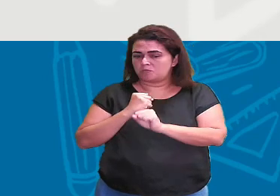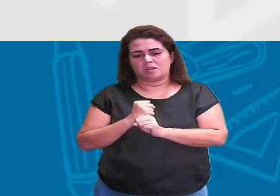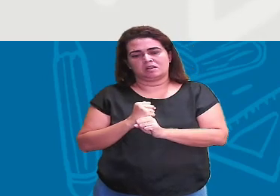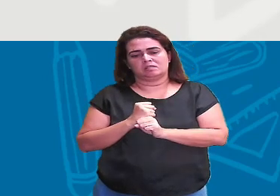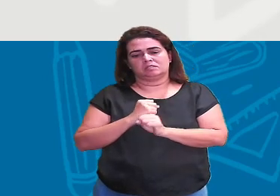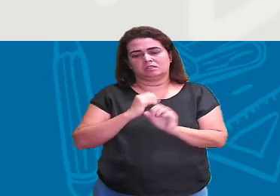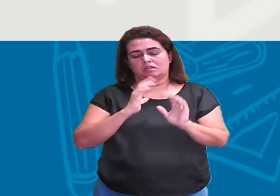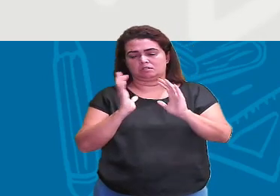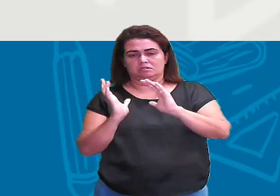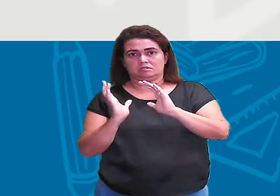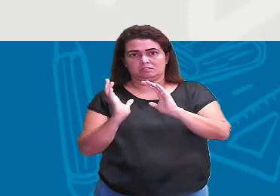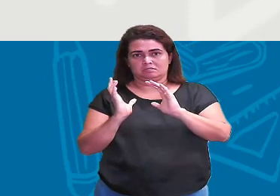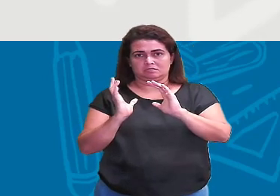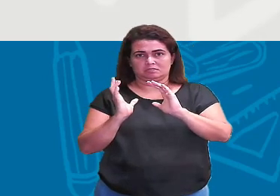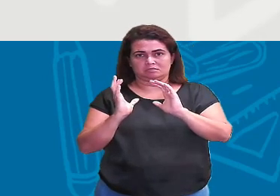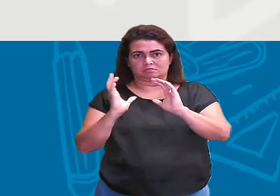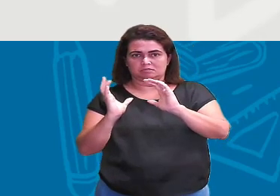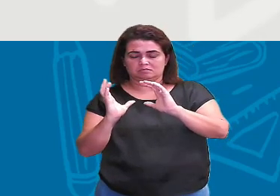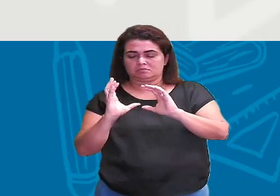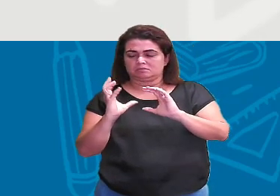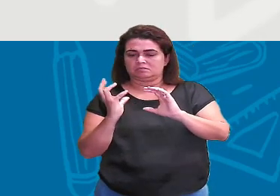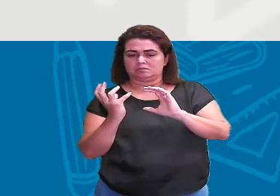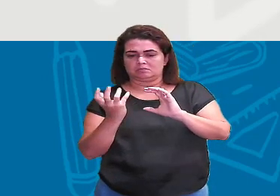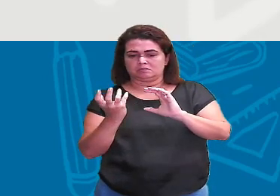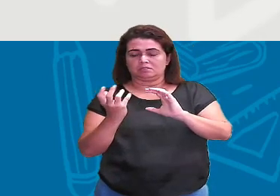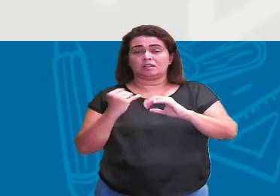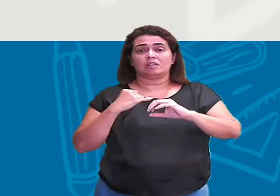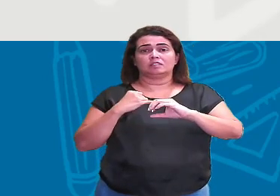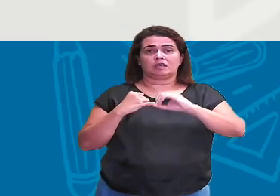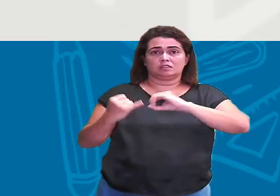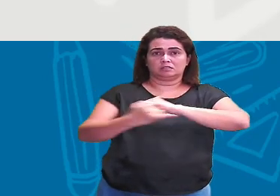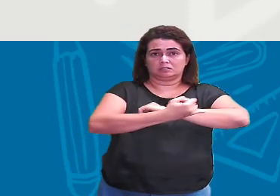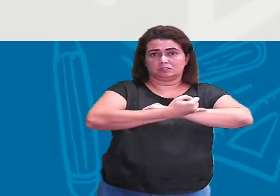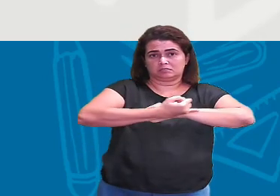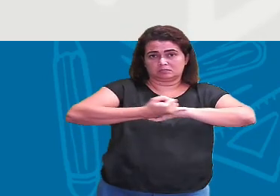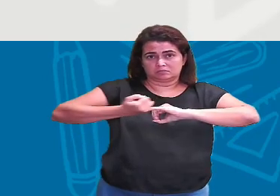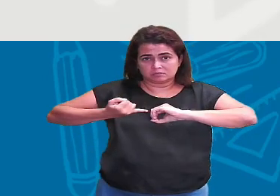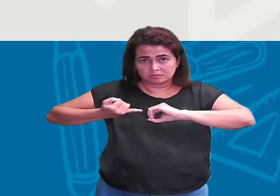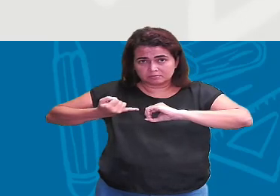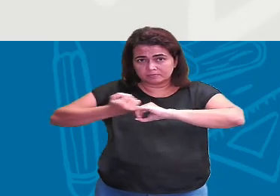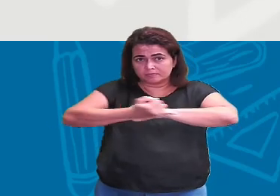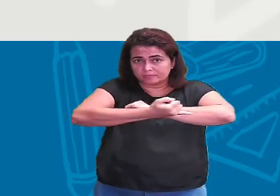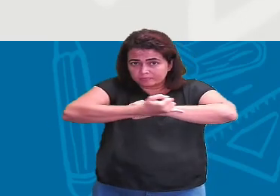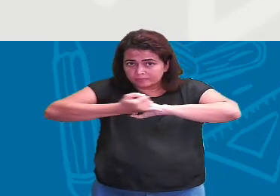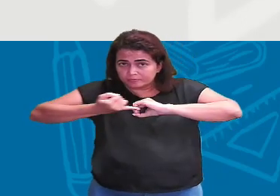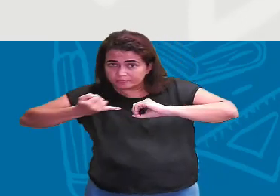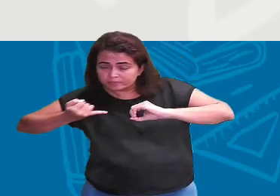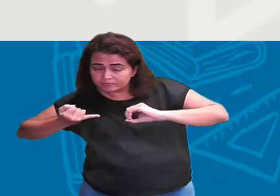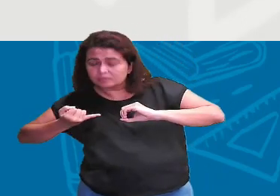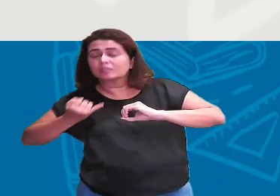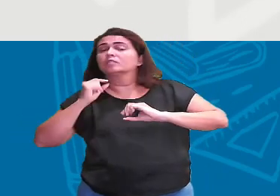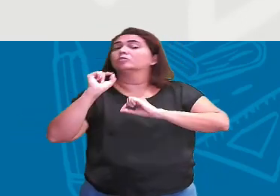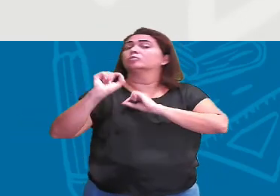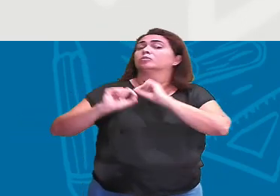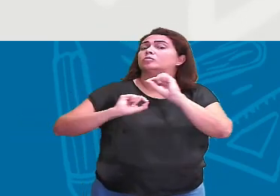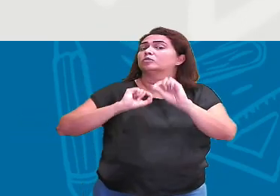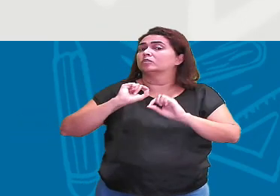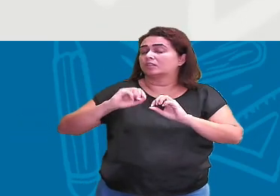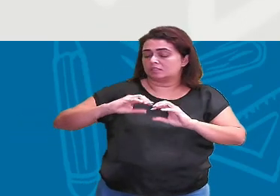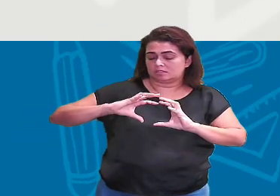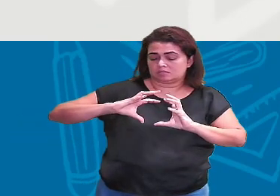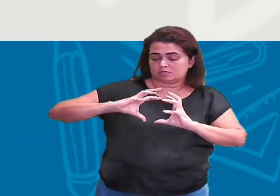né? Nós tiramos por base aqui a linha do Equador, nós vamos ver que uma parte do Sol, ela vai estar, uma parte da